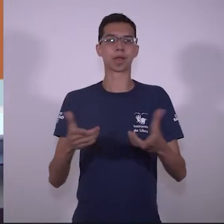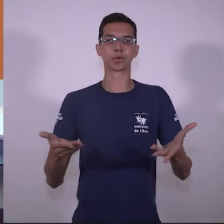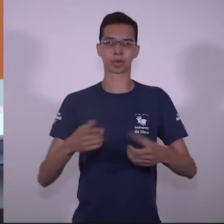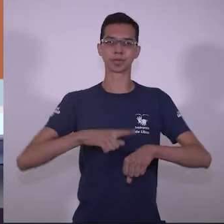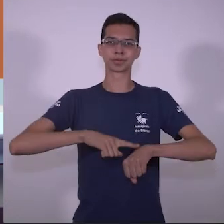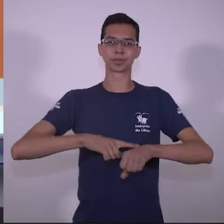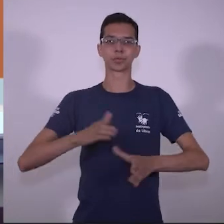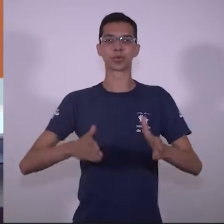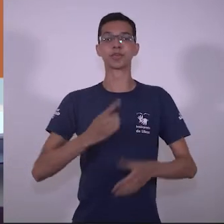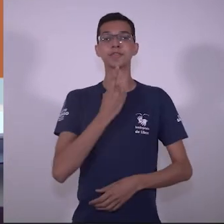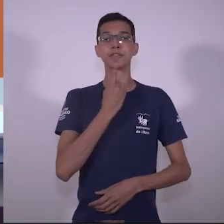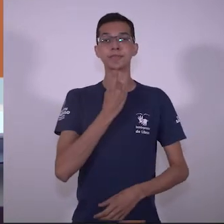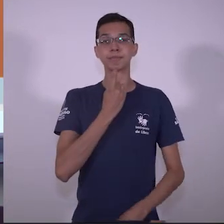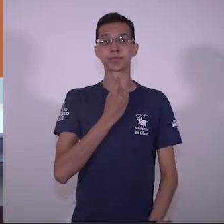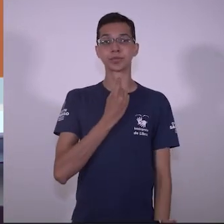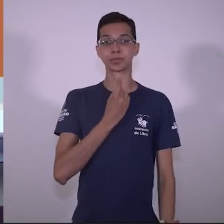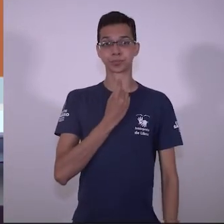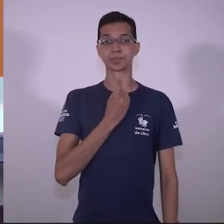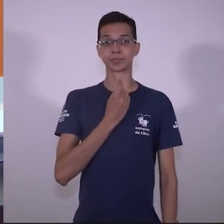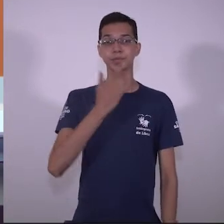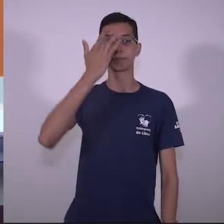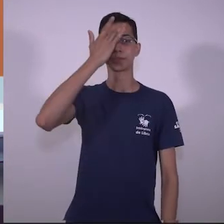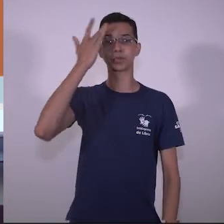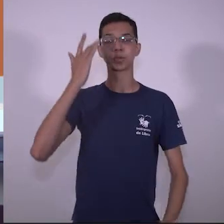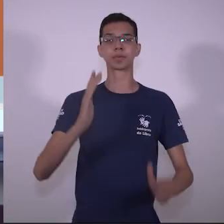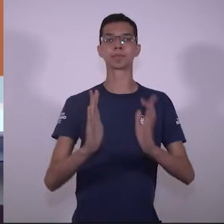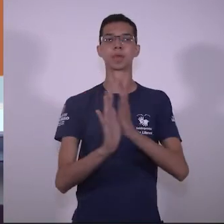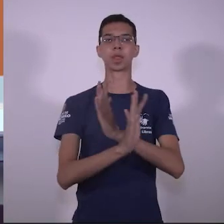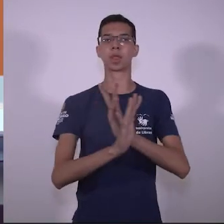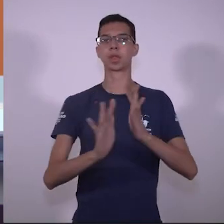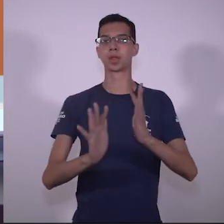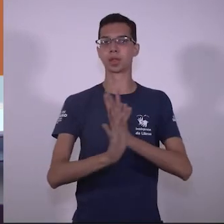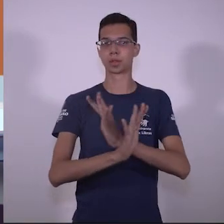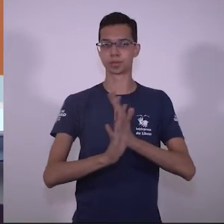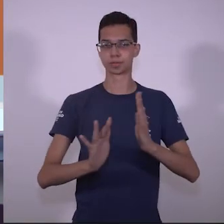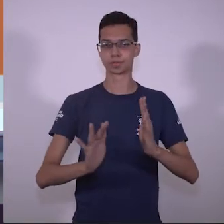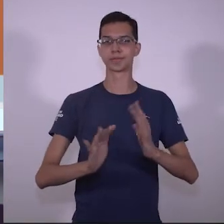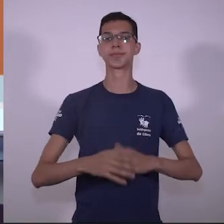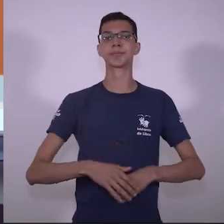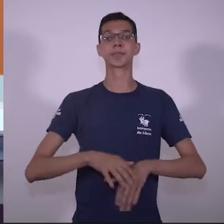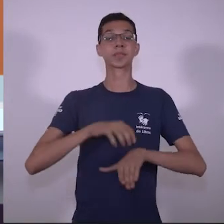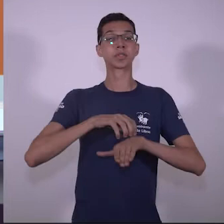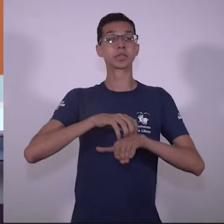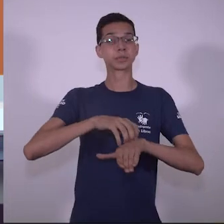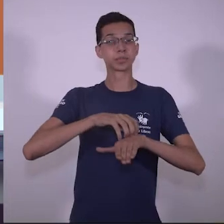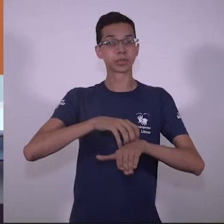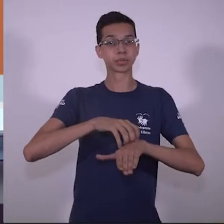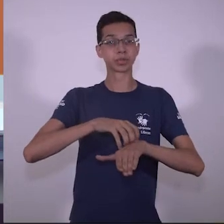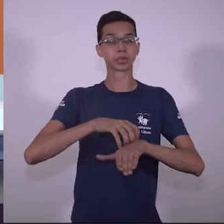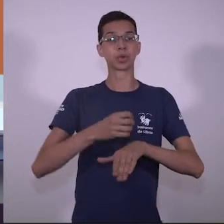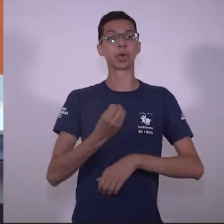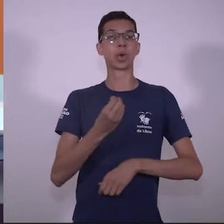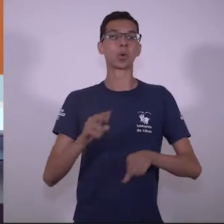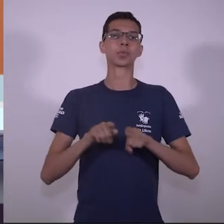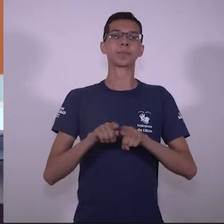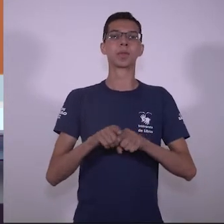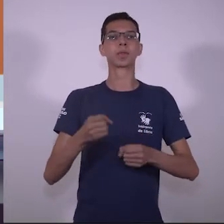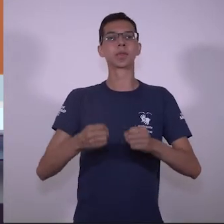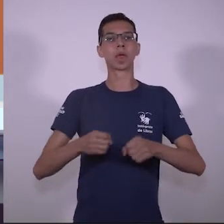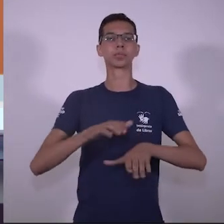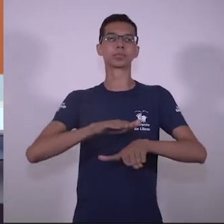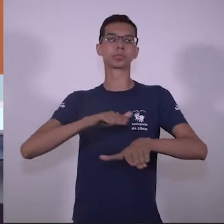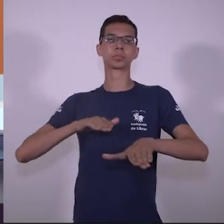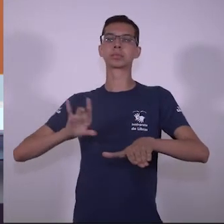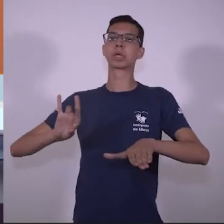e emergencial de circulação de pessoas, seja no transporte público ou no transporte individual, talvez seja a